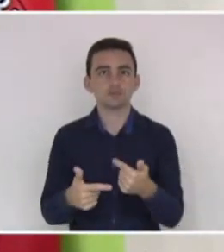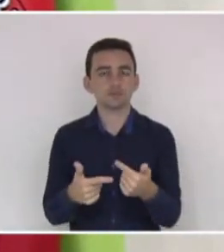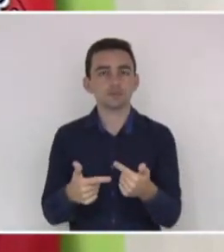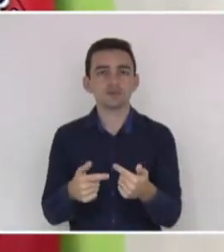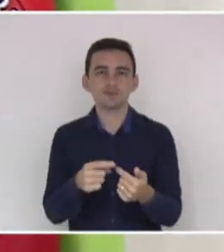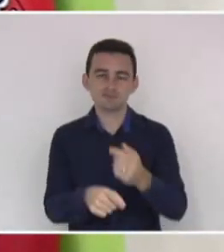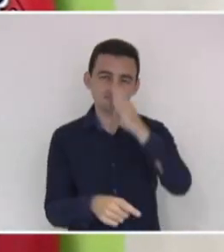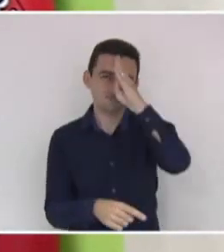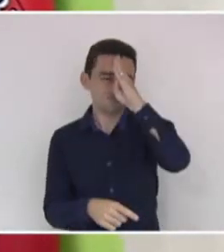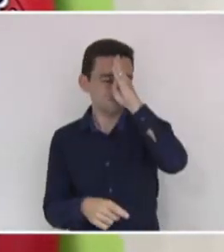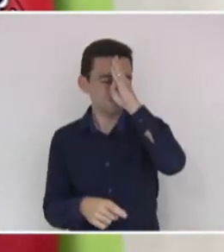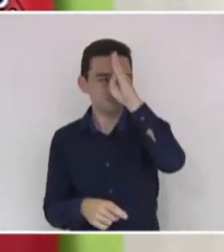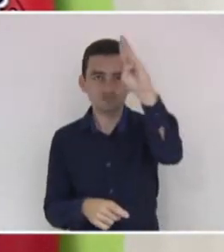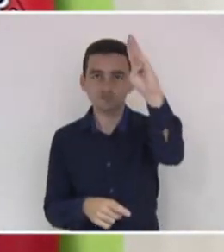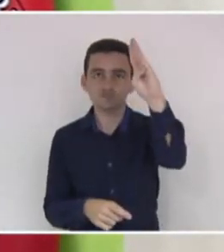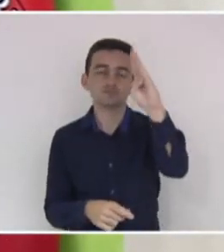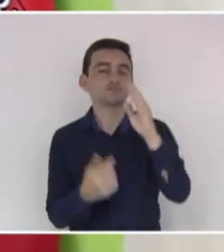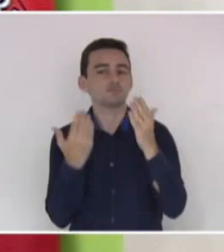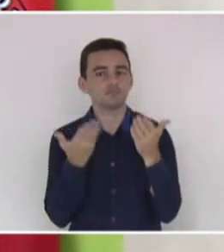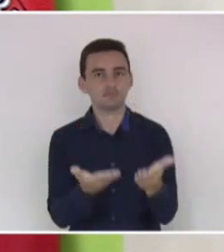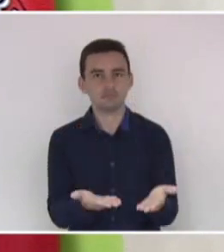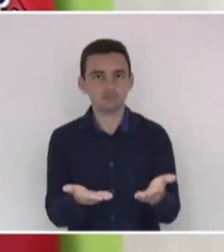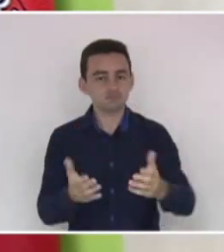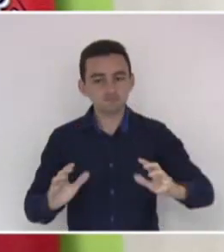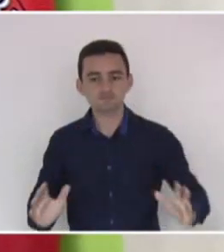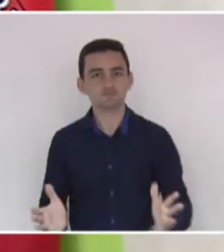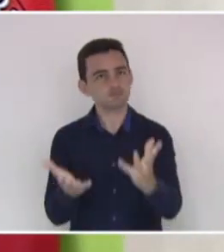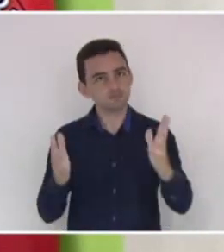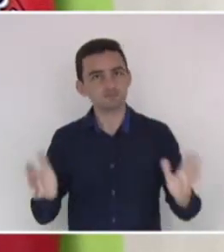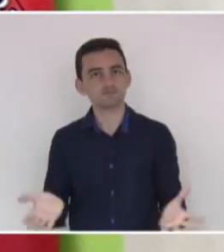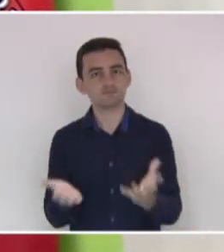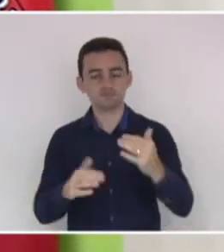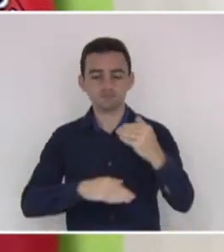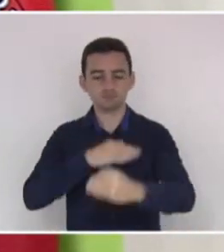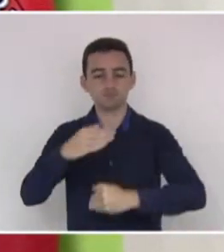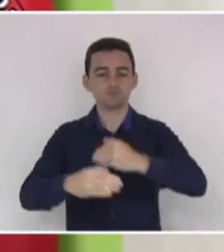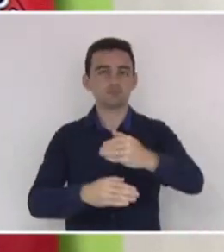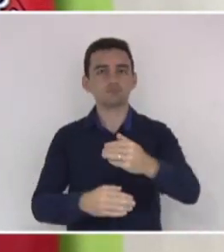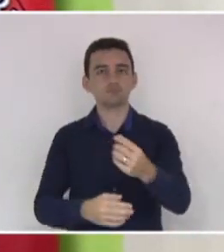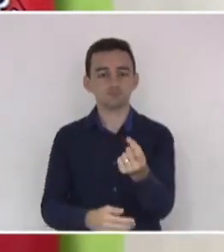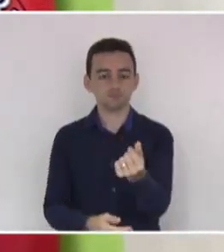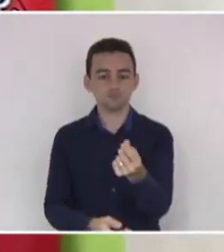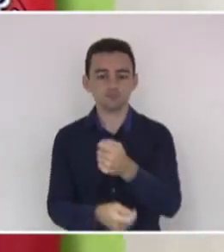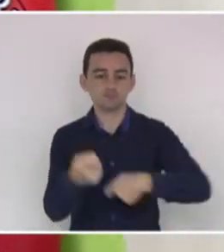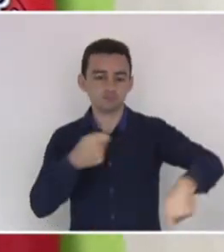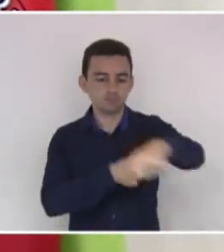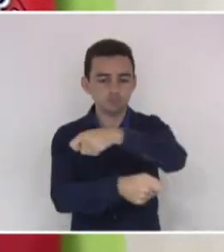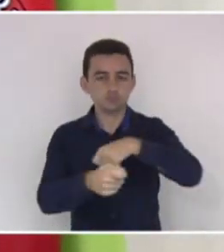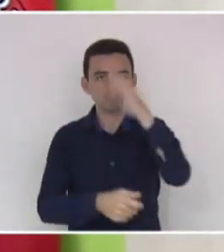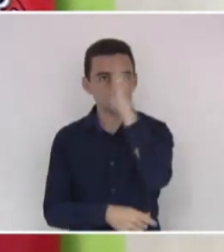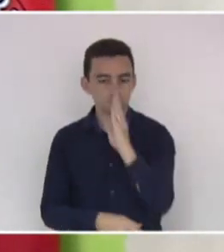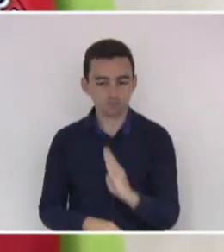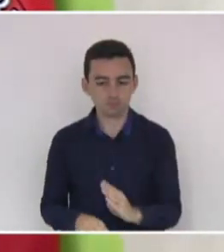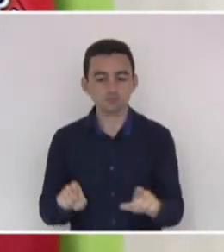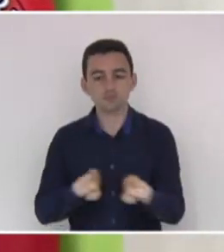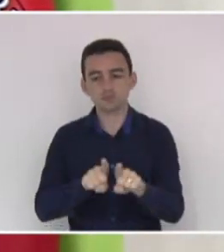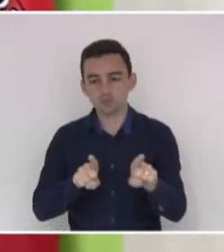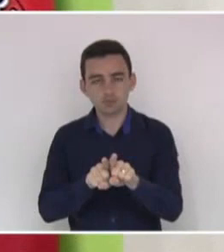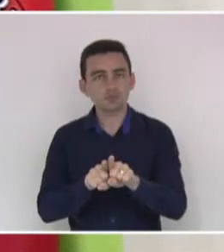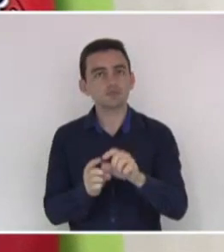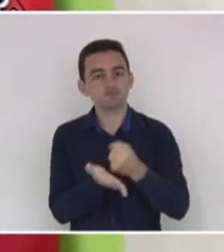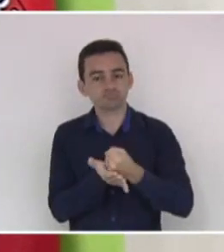a principal alavanca para o desenvolvimento da economia nacional e a sustentação da economia